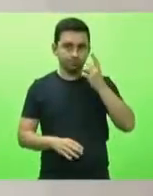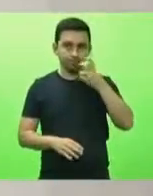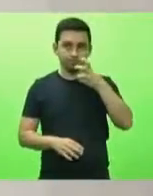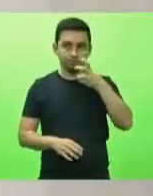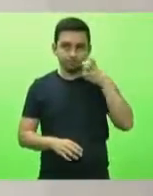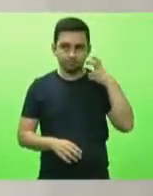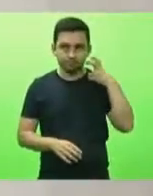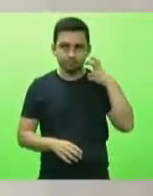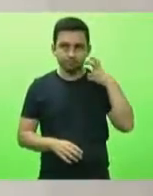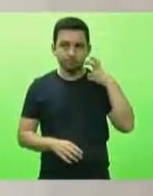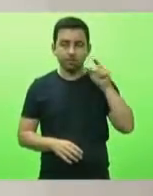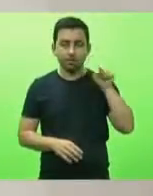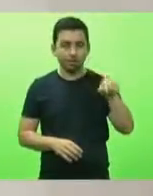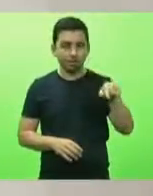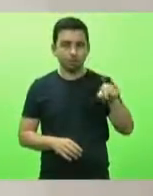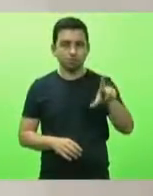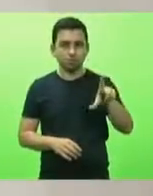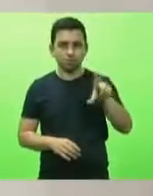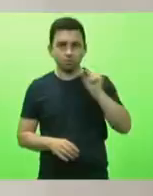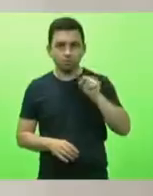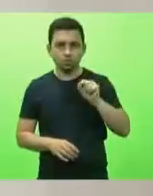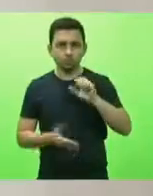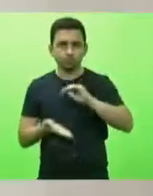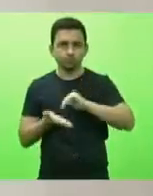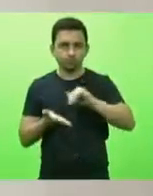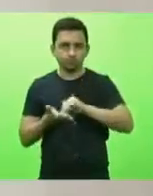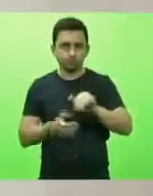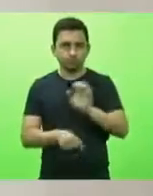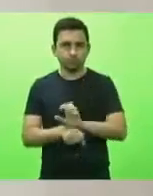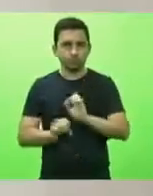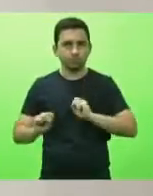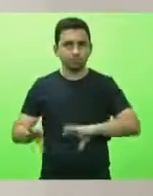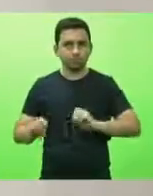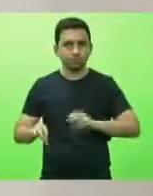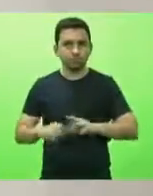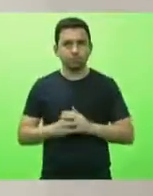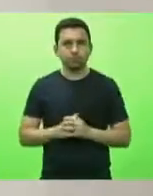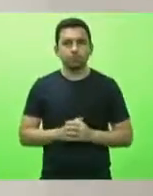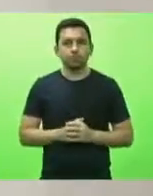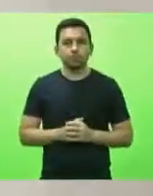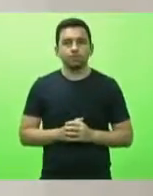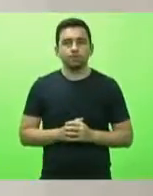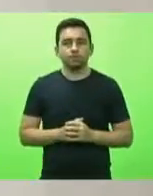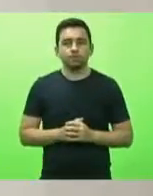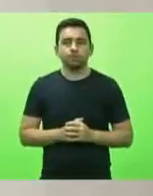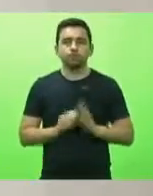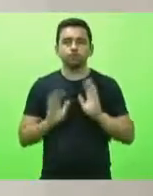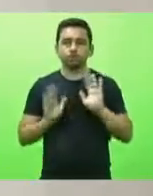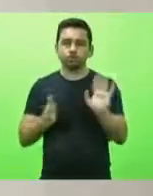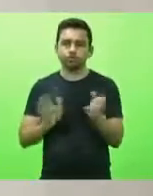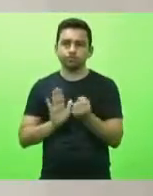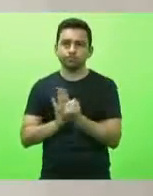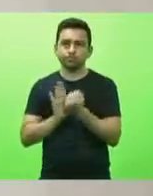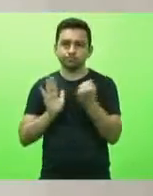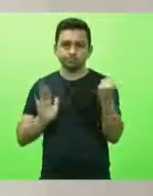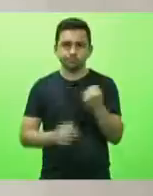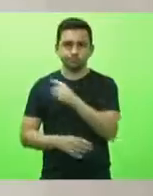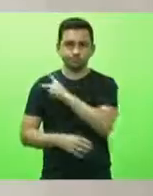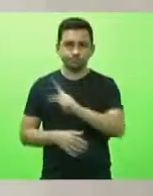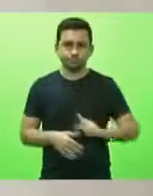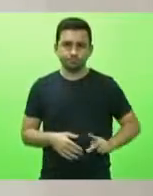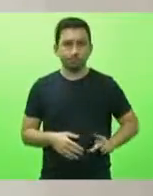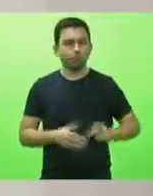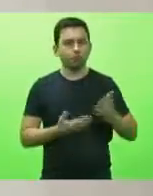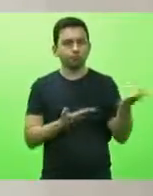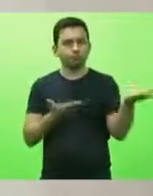Vampiro, indicado para o cargo de secretário de Estado da Educação. Feito o registro, o senhor presidente convocou